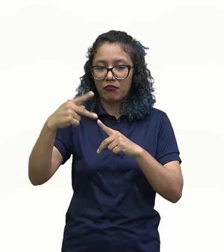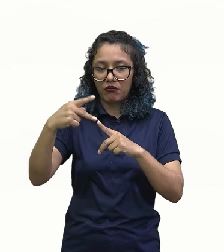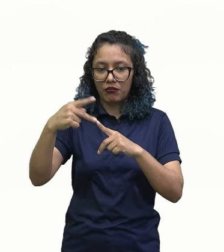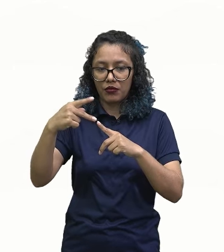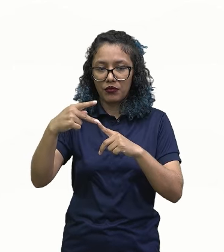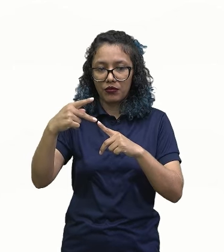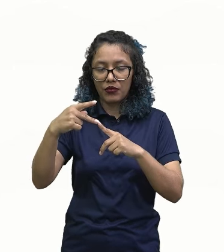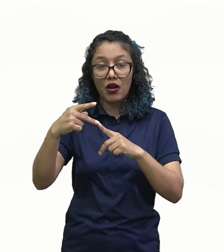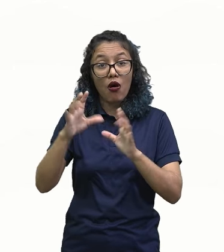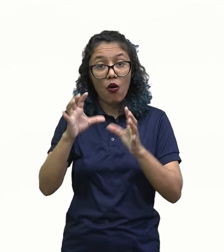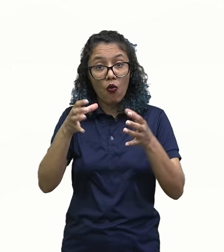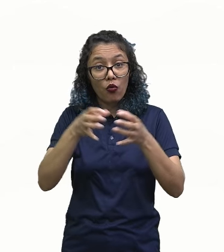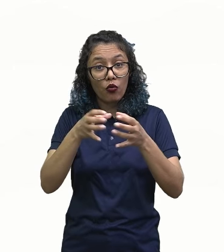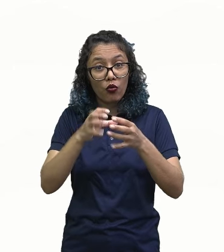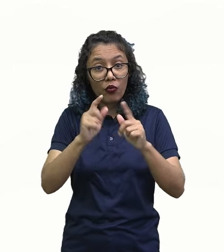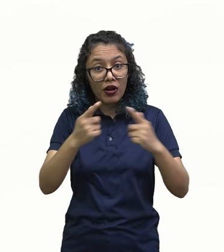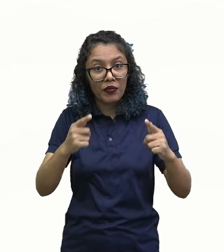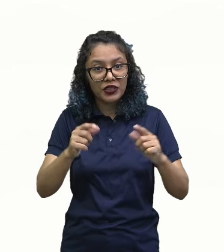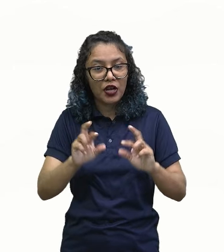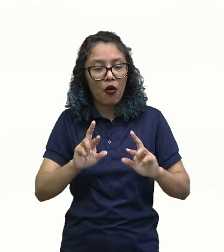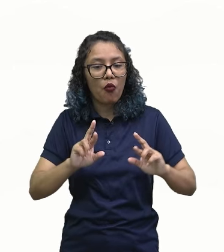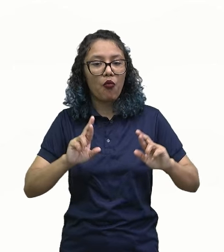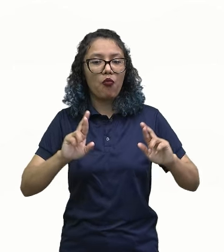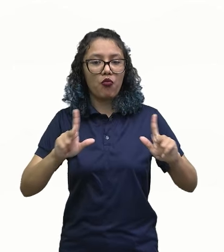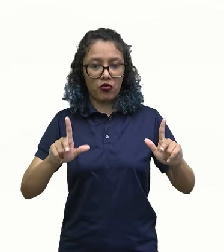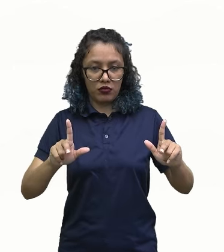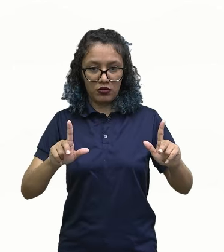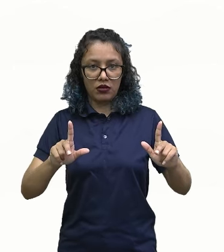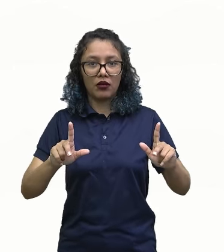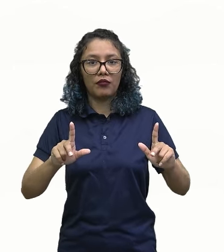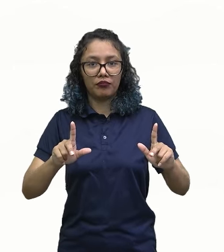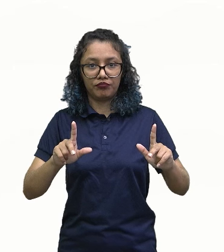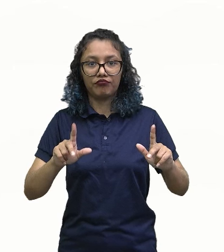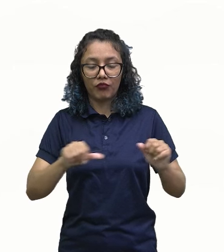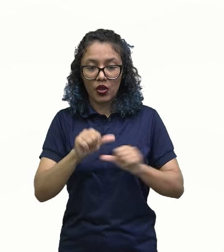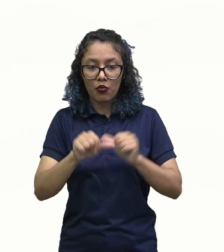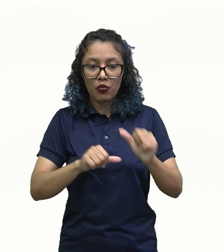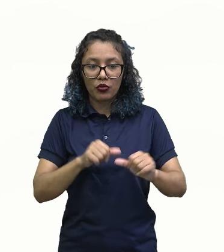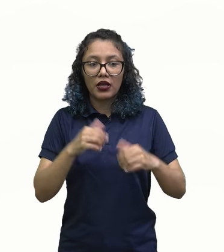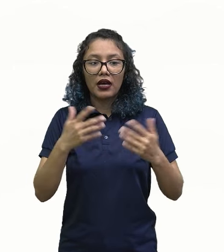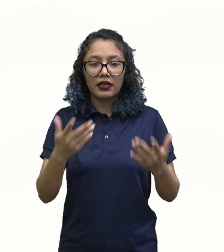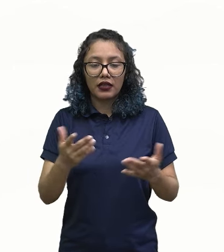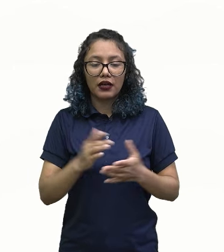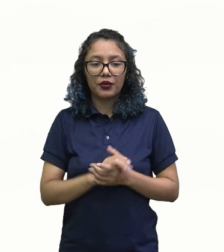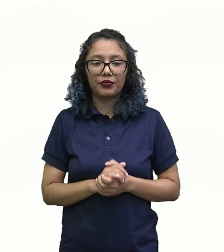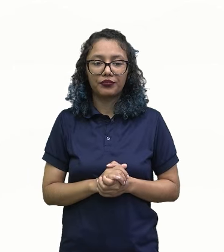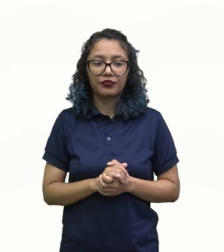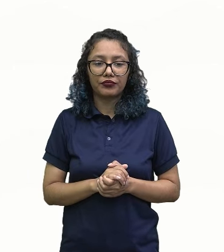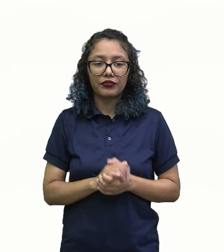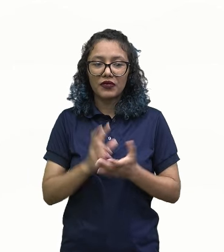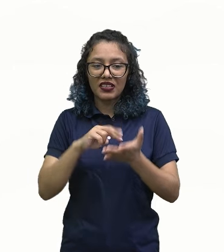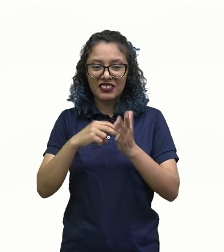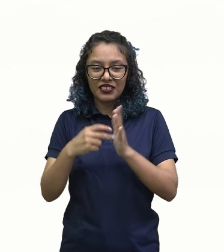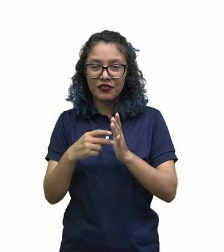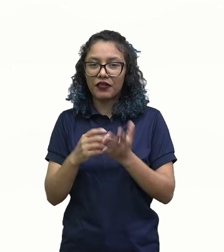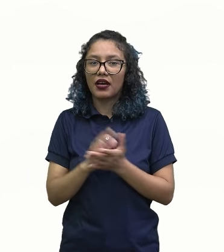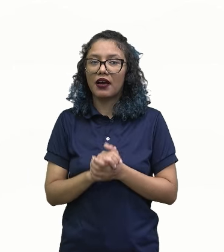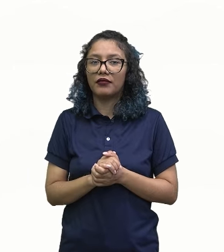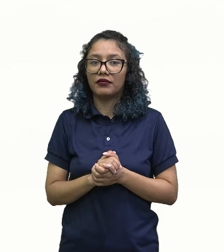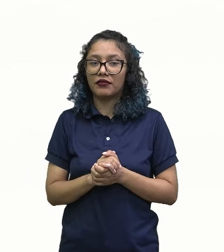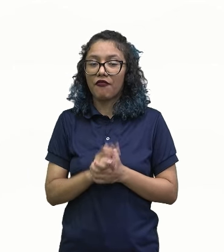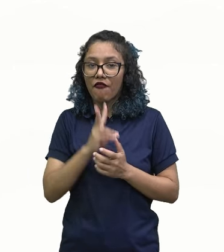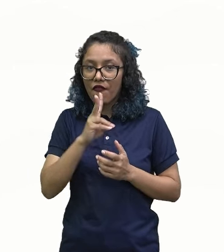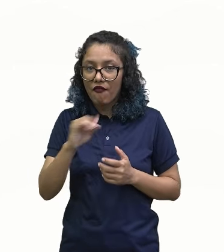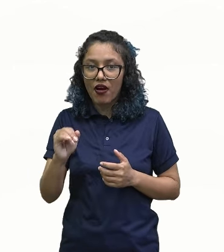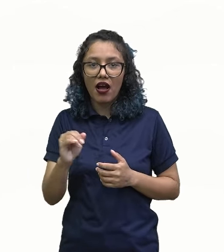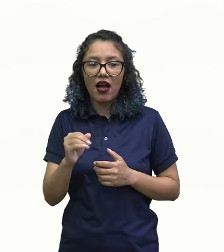Preposição. Já mudou a classe, ó. A classe gramatical vai mudar. Então, quer dizer que você vai passar por meio de alguma coisa aqui no sentido